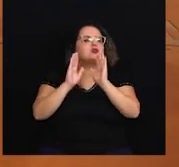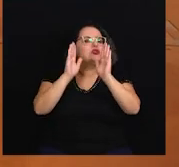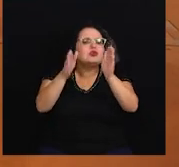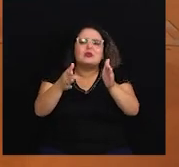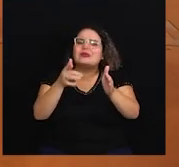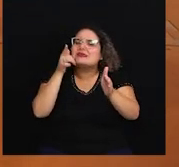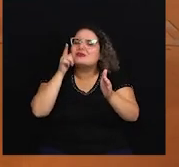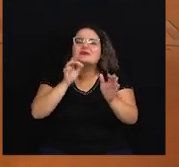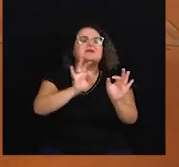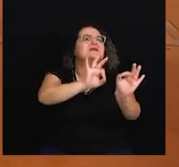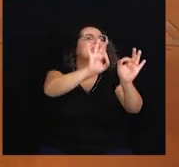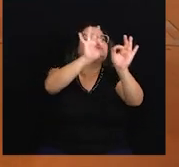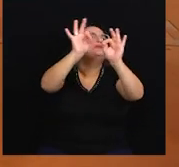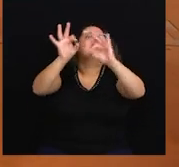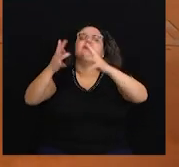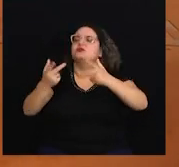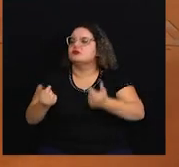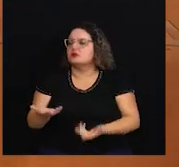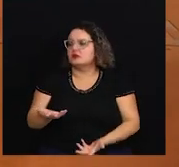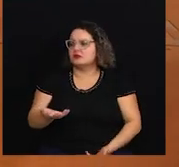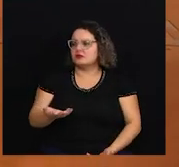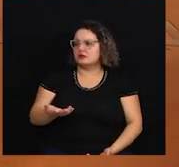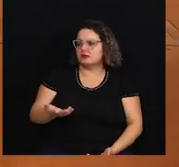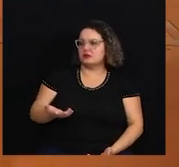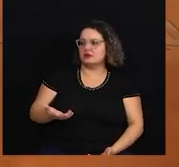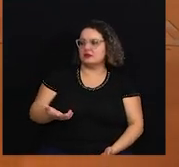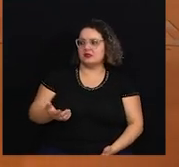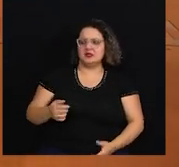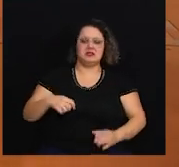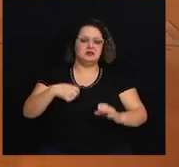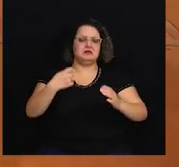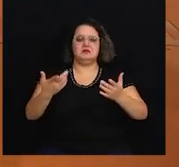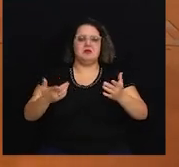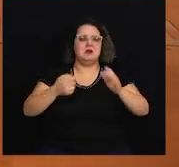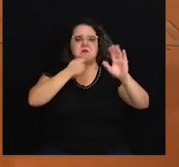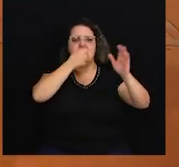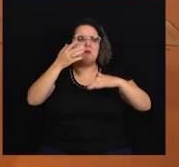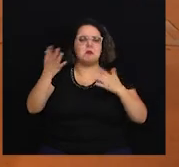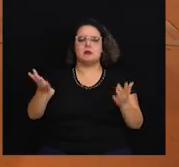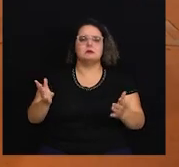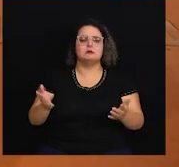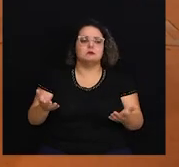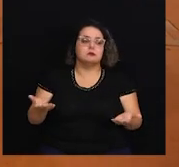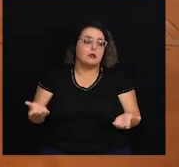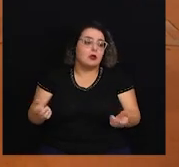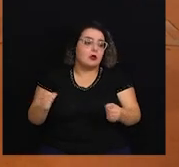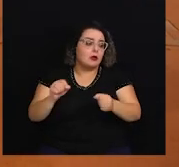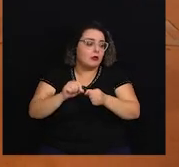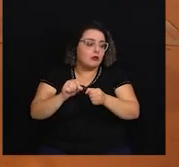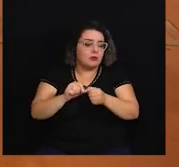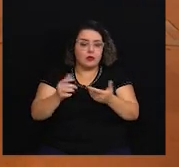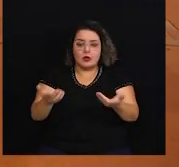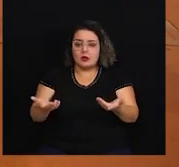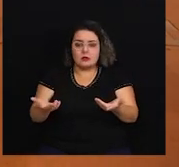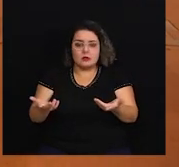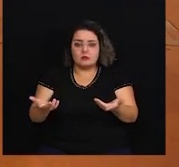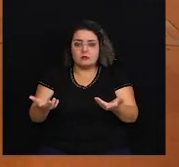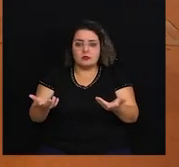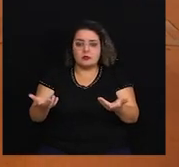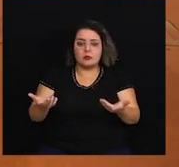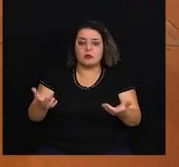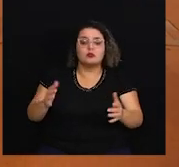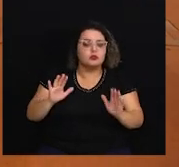eu não consigo ver tu não fala com você Você vai para Campos e sinaliza você faz isso daí eu falei eu faço isso como entretenimento